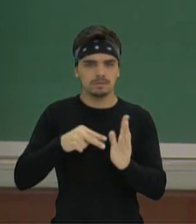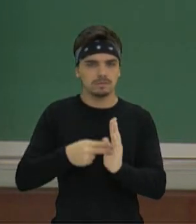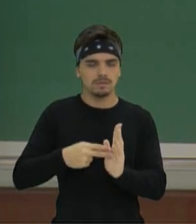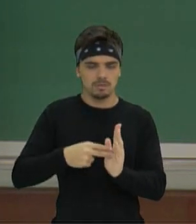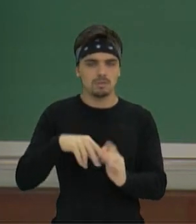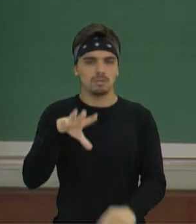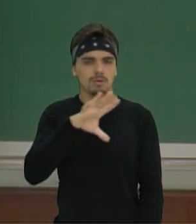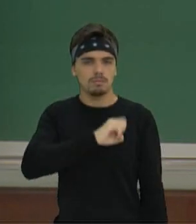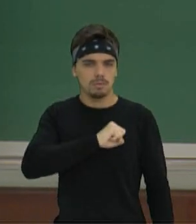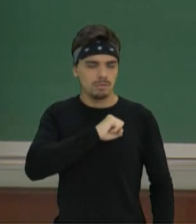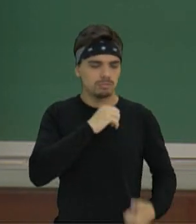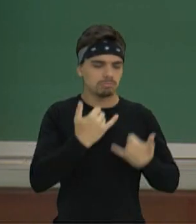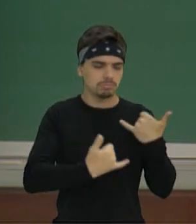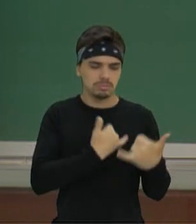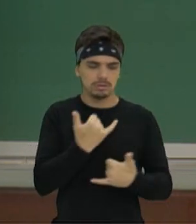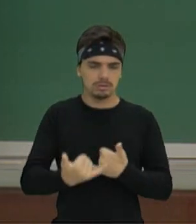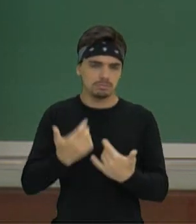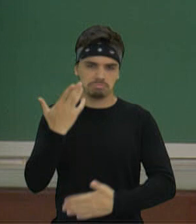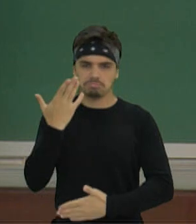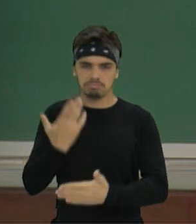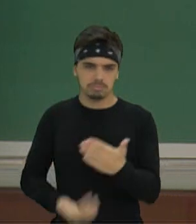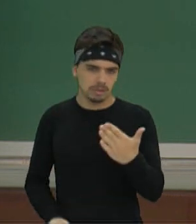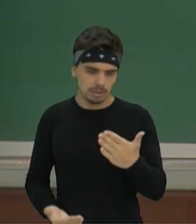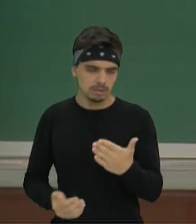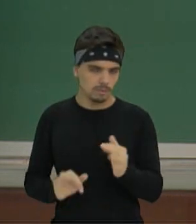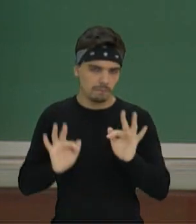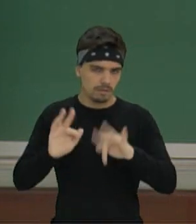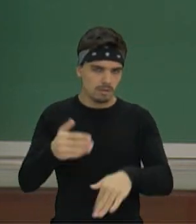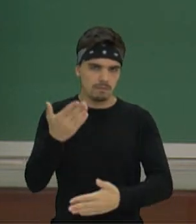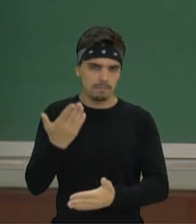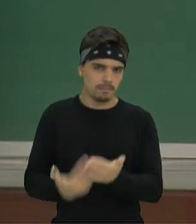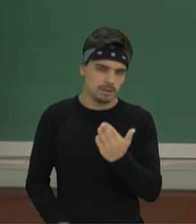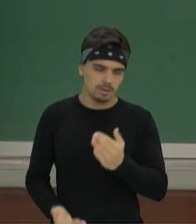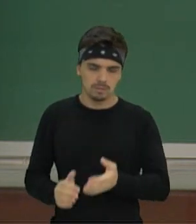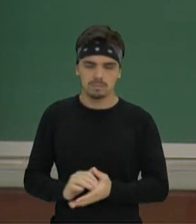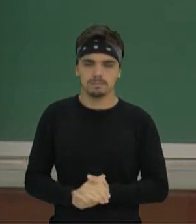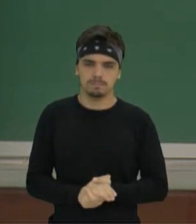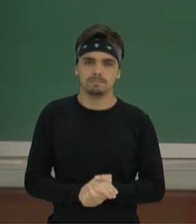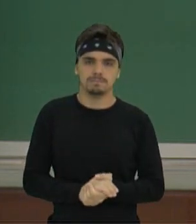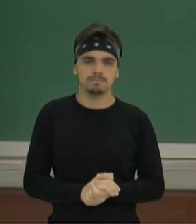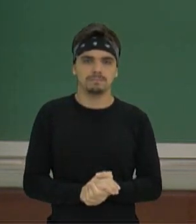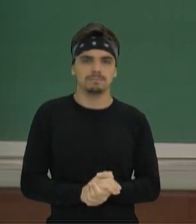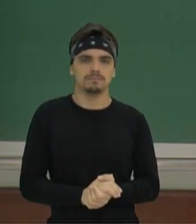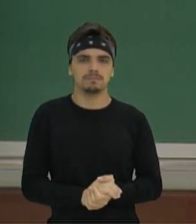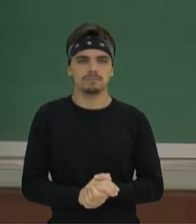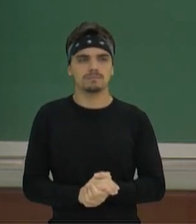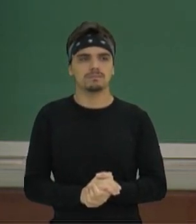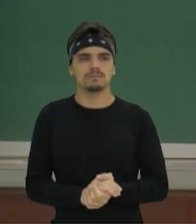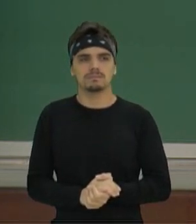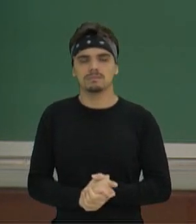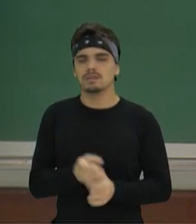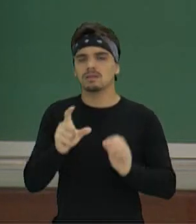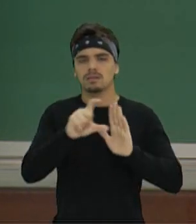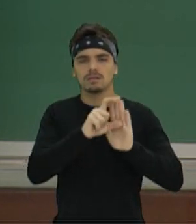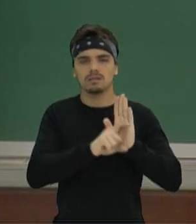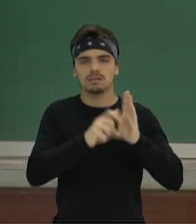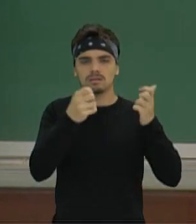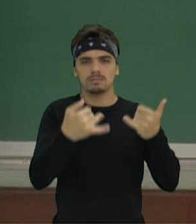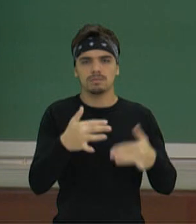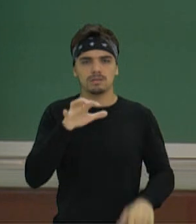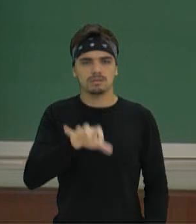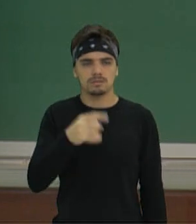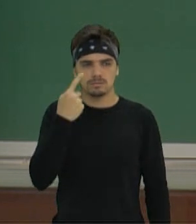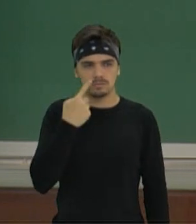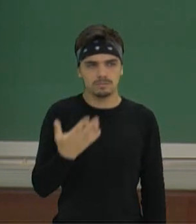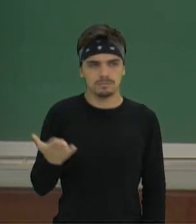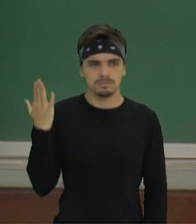jogo que se perde, né? Losing game, um jogo que vai ser perdido, tá bom? E esse trecho ela fala justamente assim,